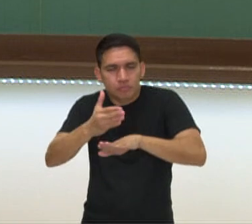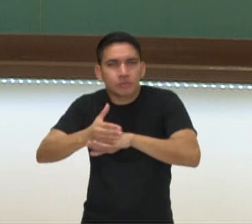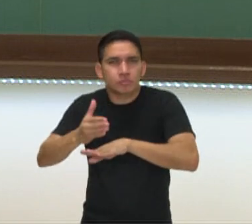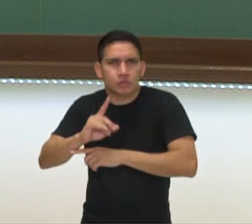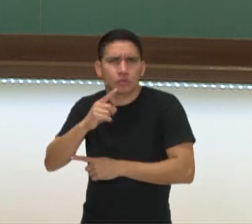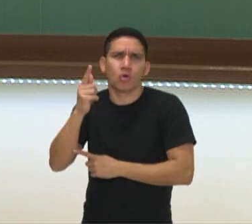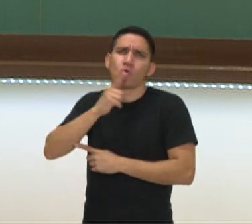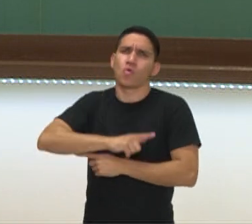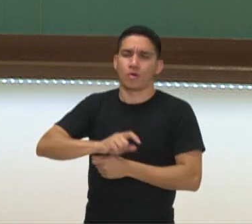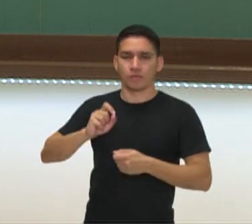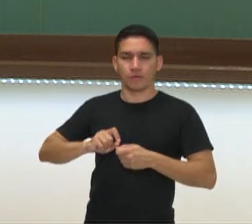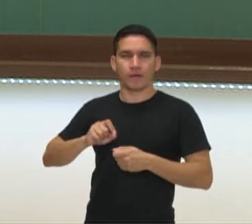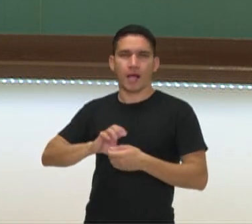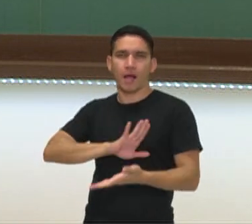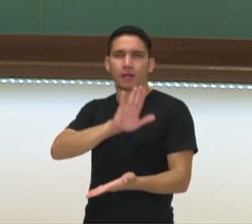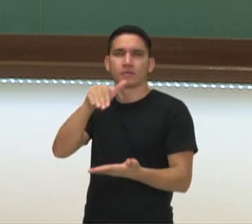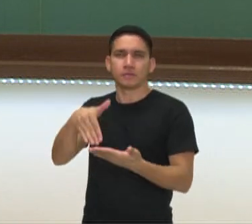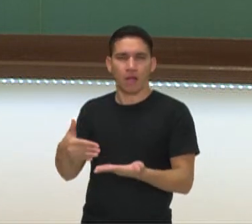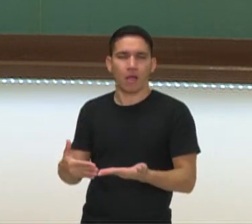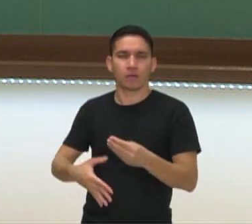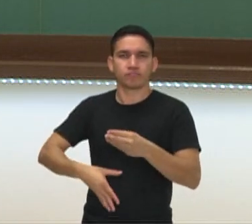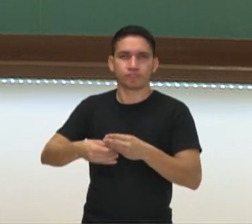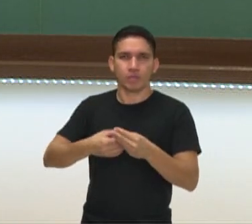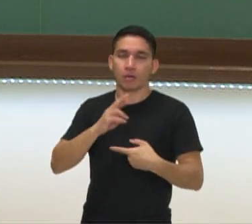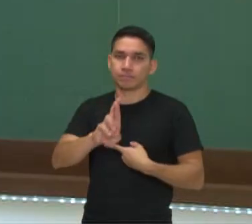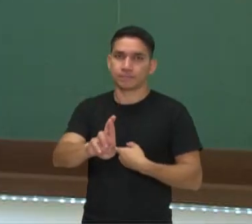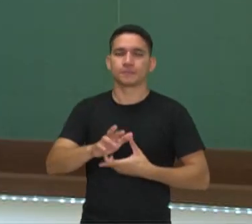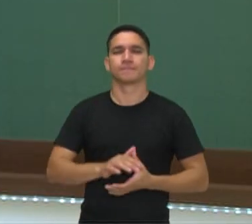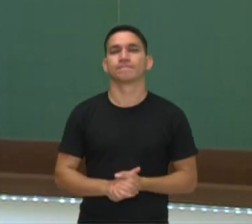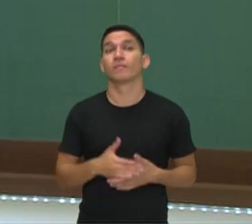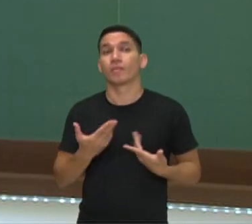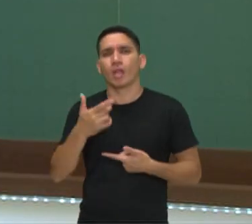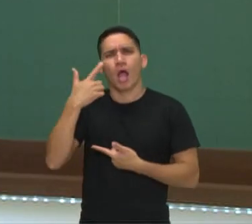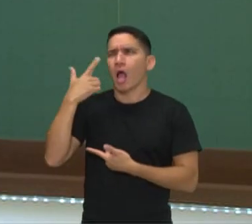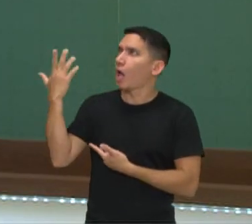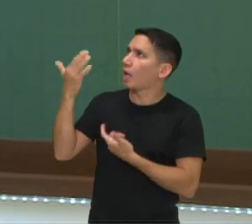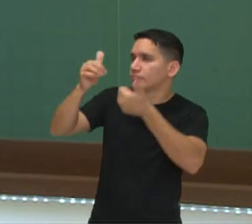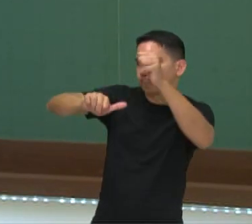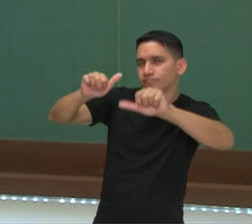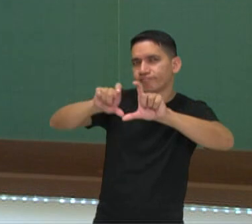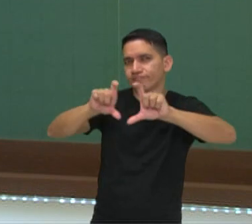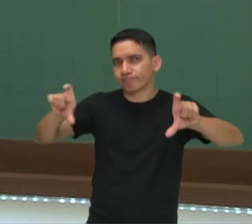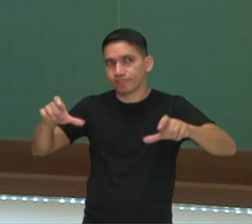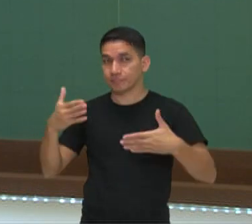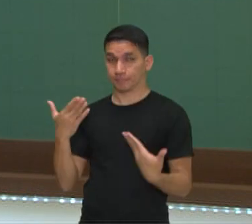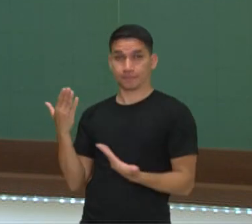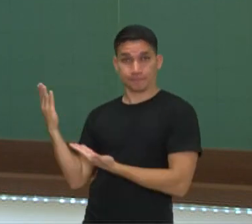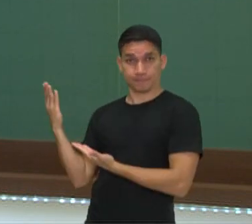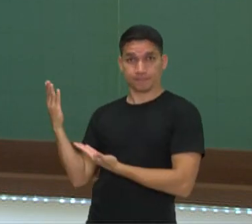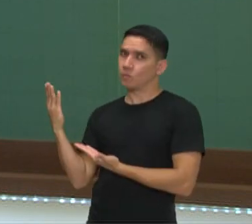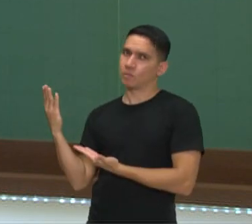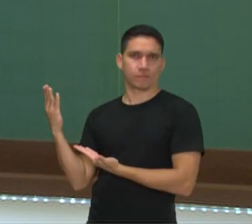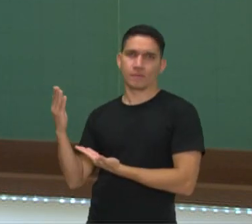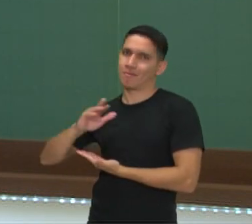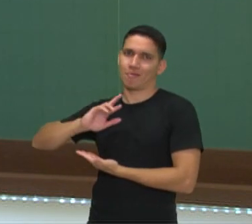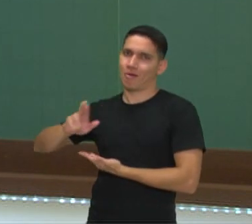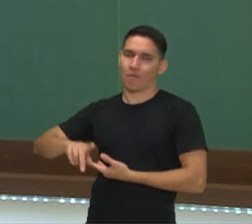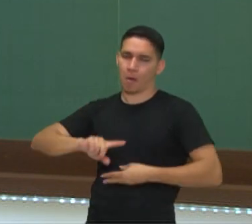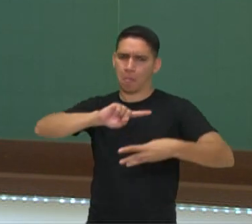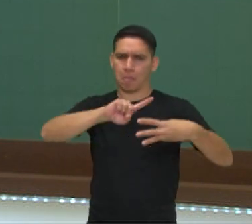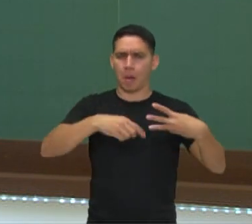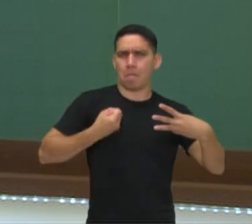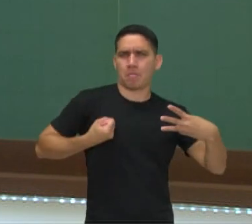possa chegar no final na resposta. Então, vamos lá. Analisando aqui, assim, do jeito que está, não é um trinômio